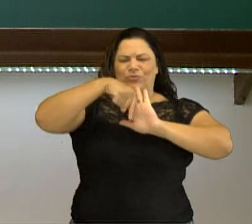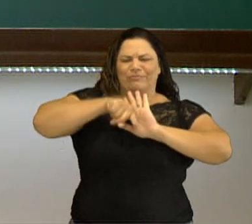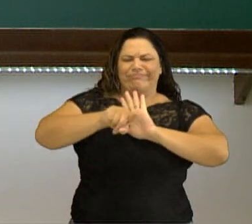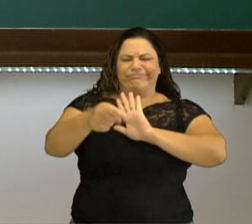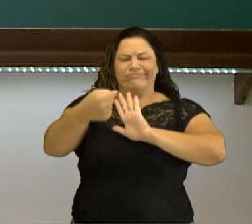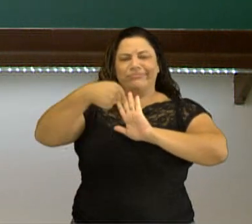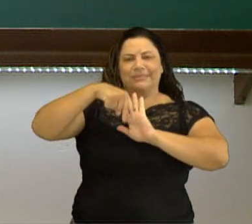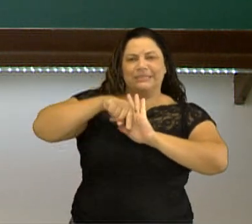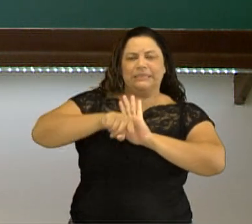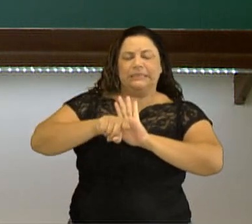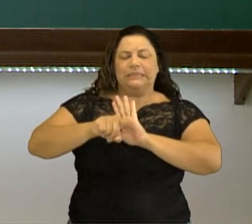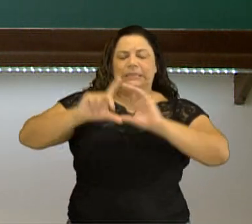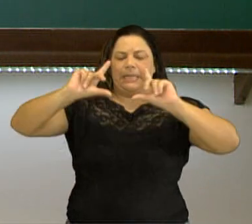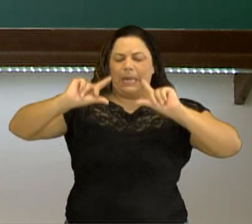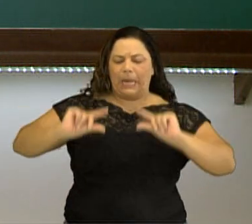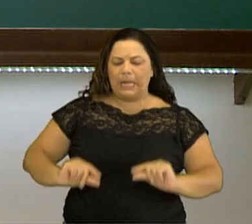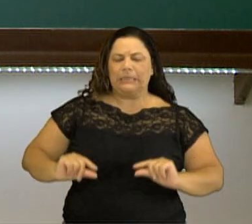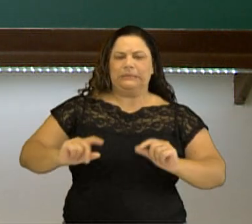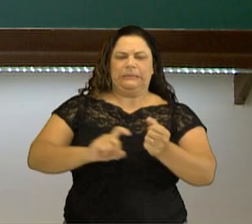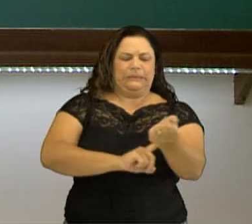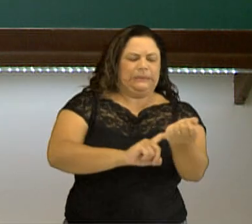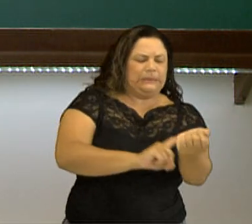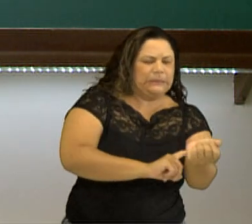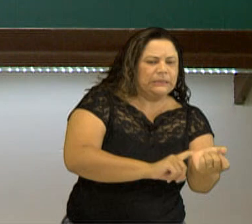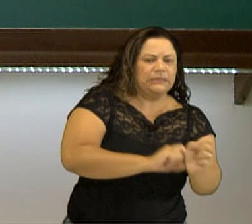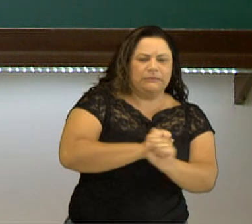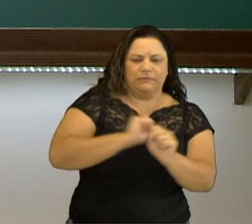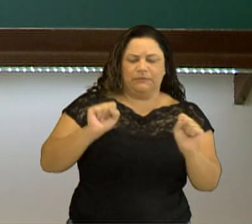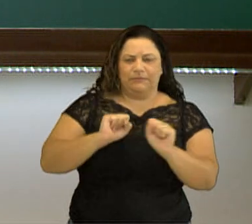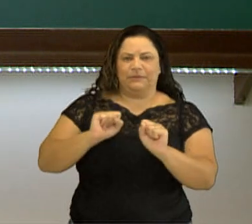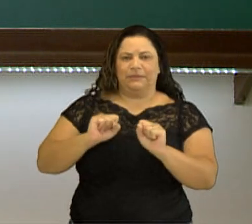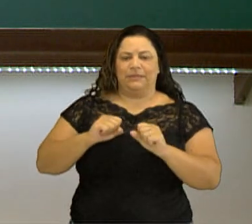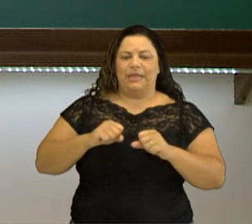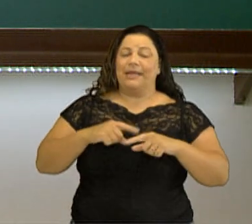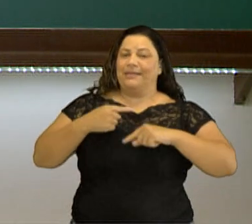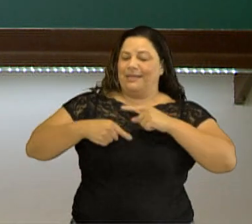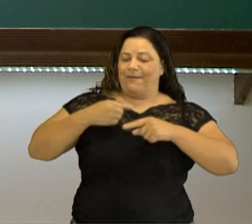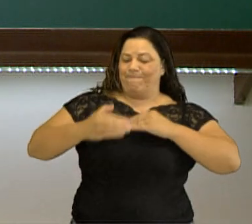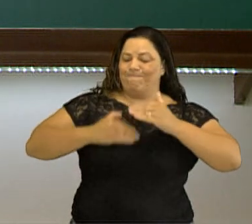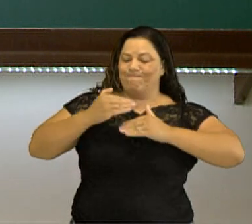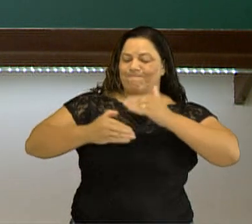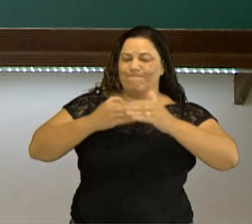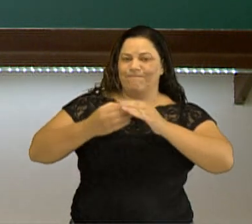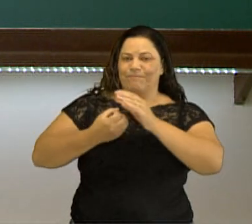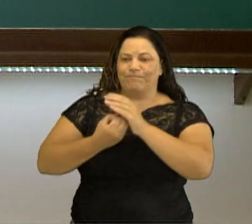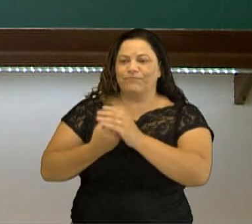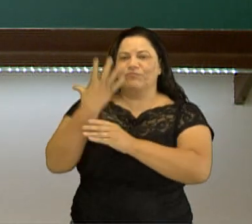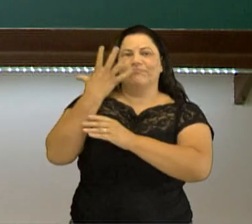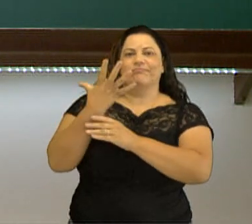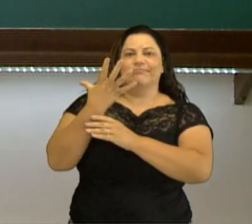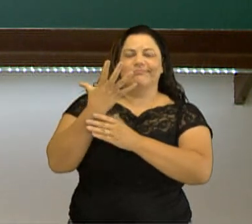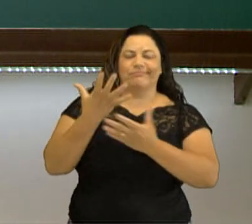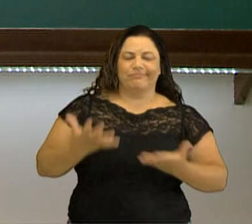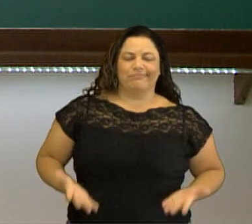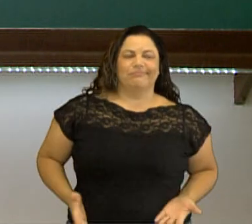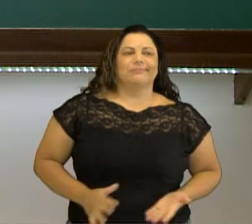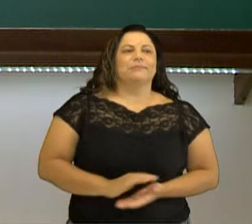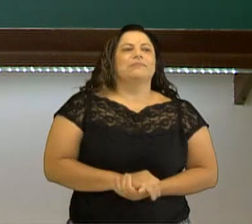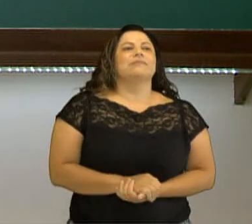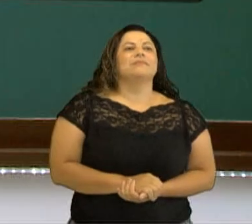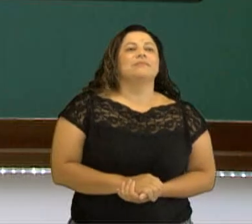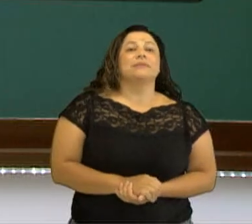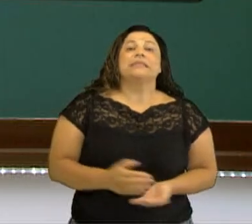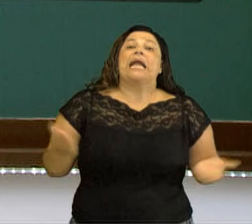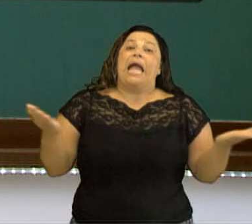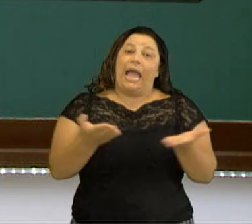baixar ou até mesmo de você ficar estressado para que ele possa se desenvolver e então você manifestar a doença.